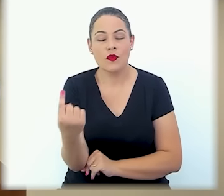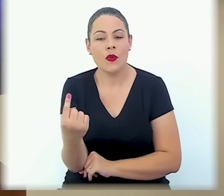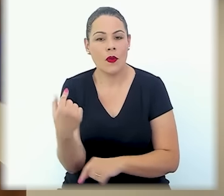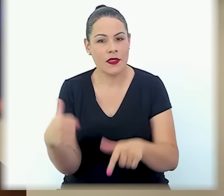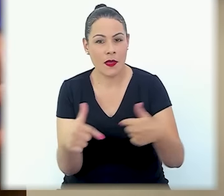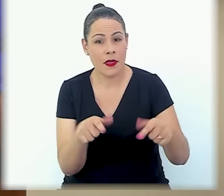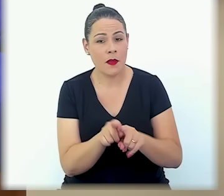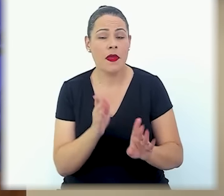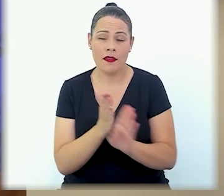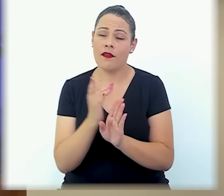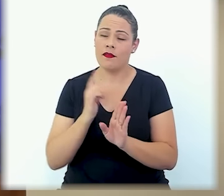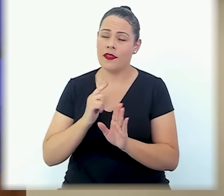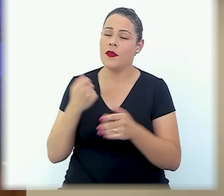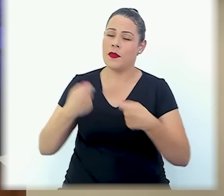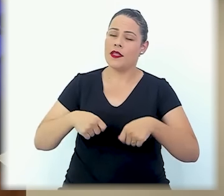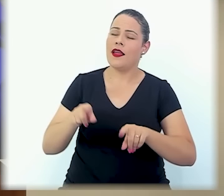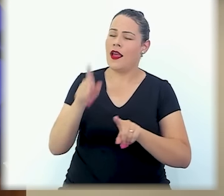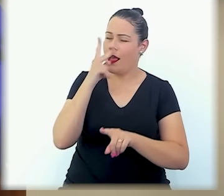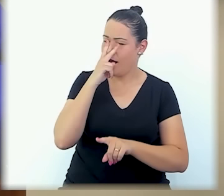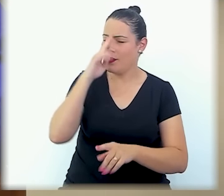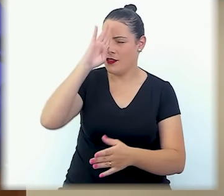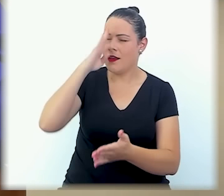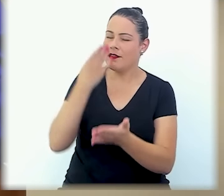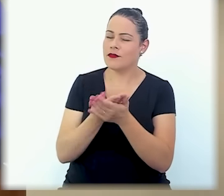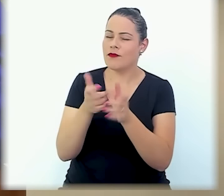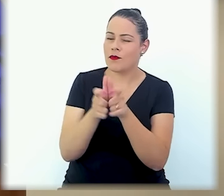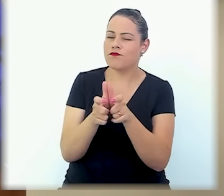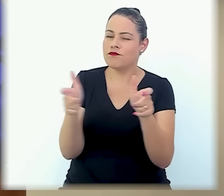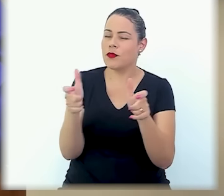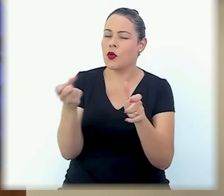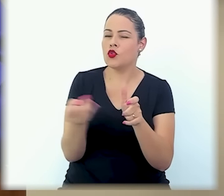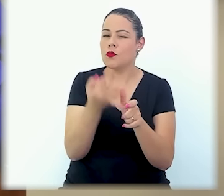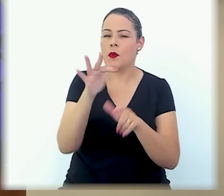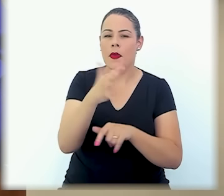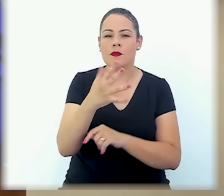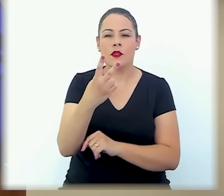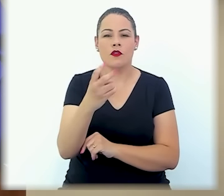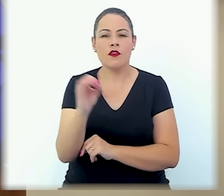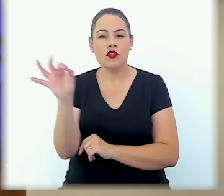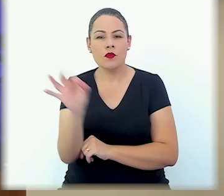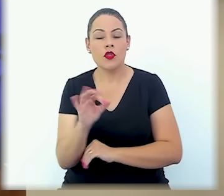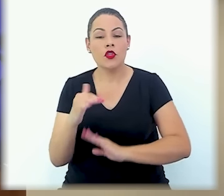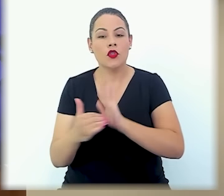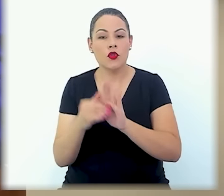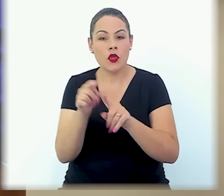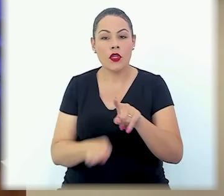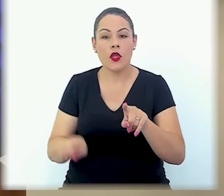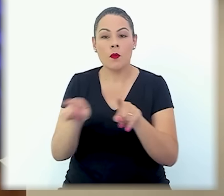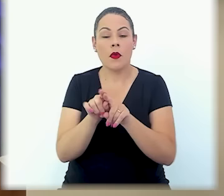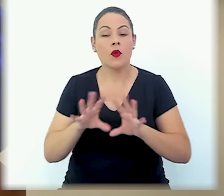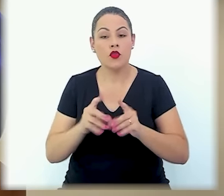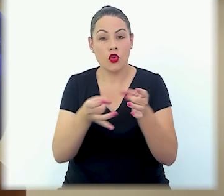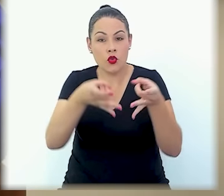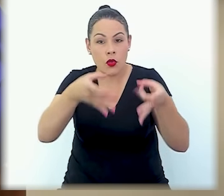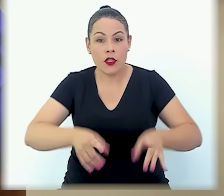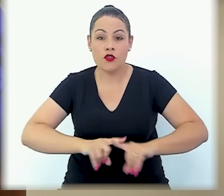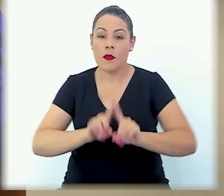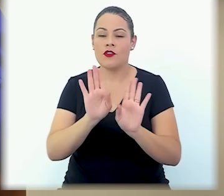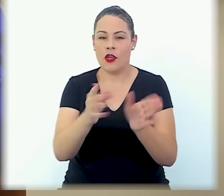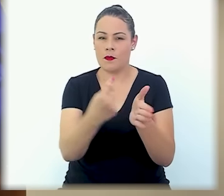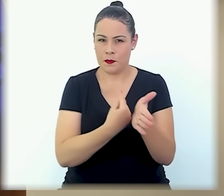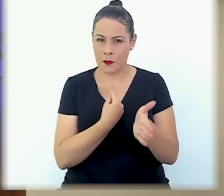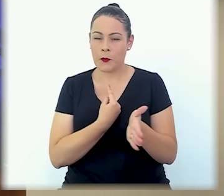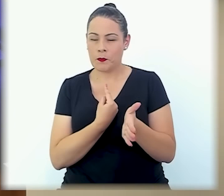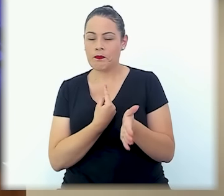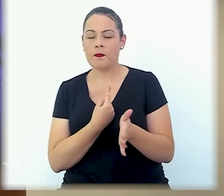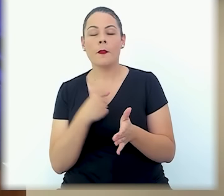tem uma demanda aí, eu acredito que vai muito mais. Eu acredito que hoje, no nosso país, está em torno de 20% aí a recuperação. Mas, como a sua